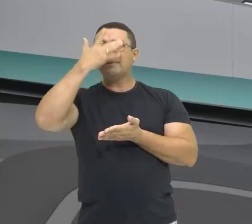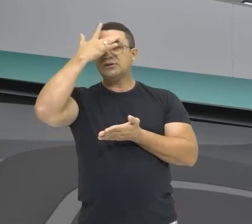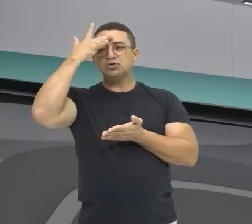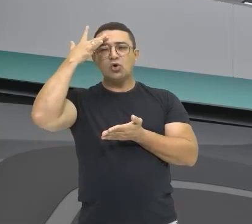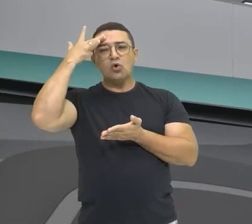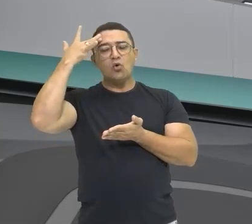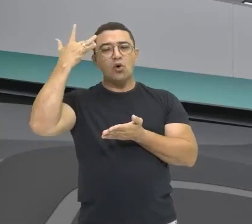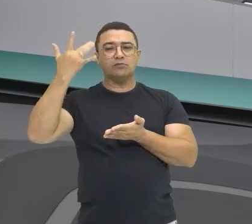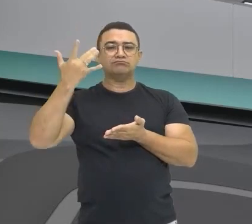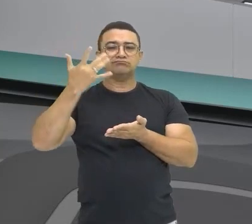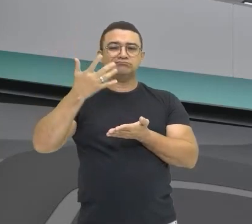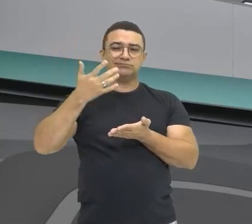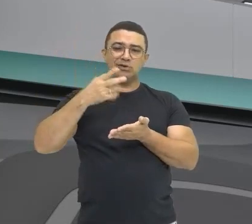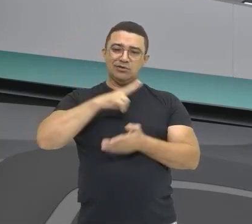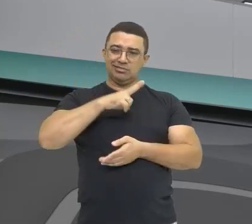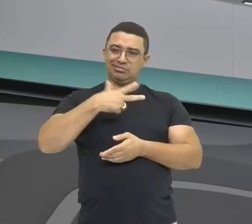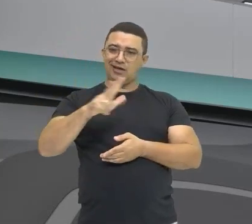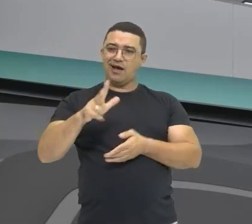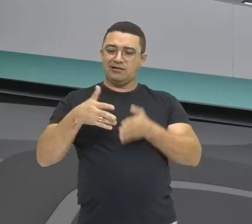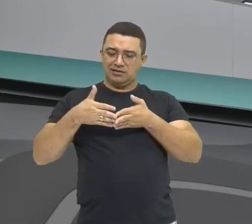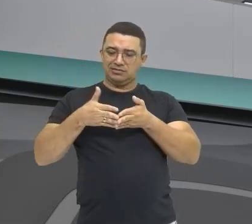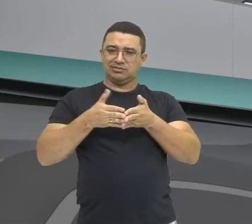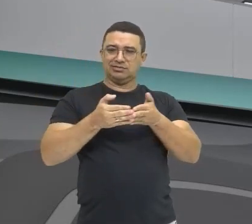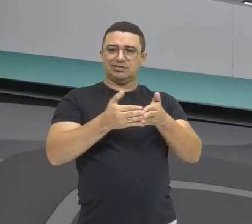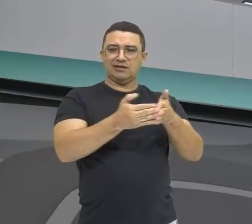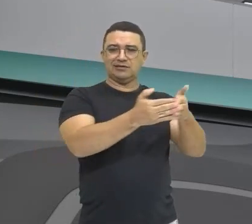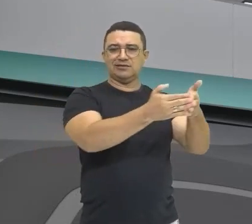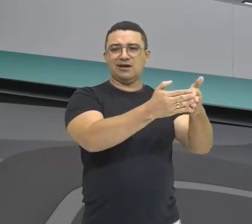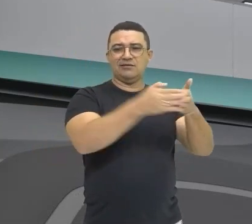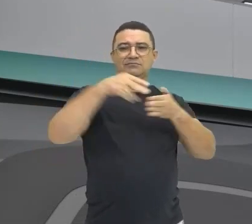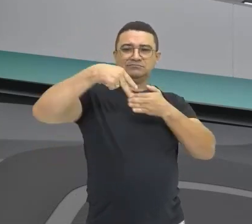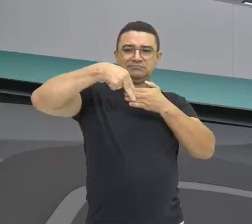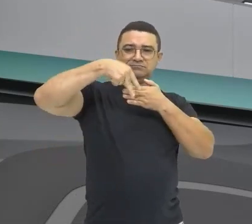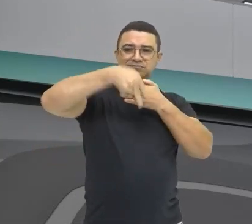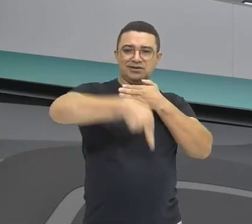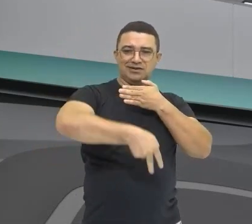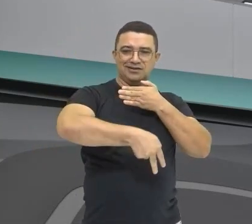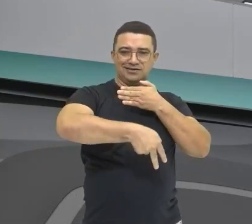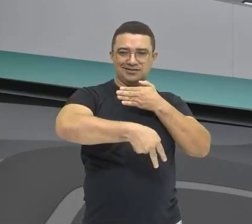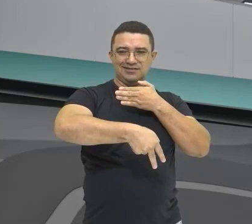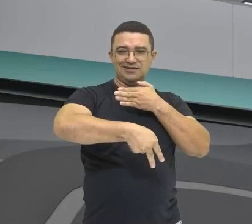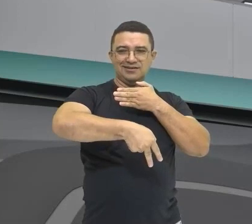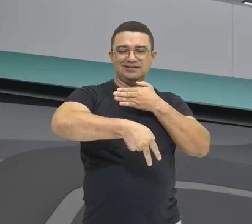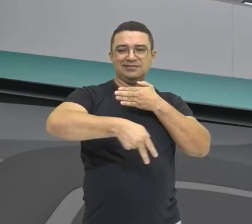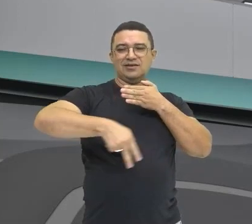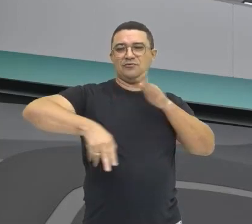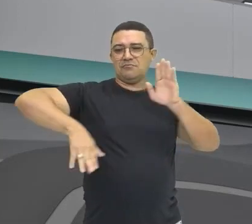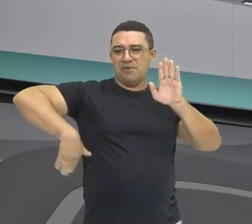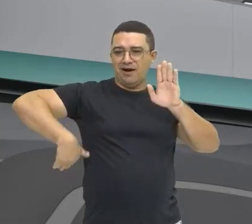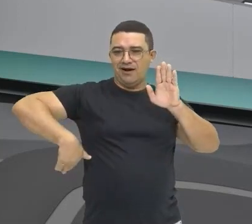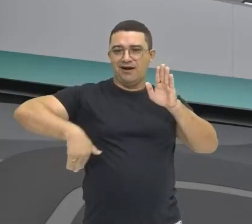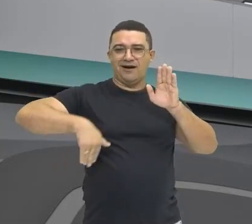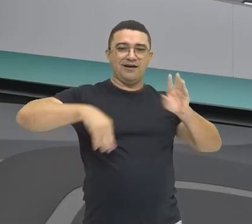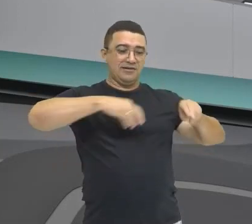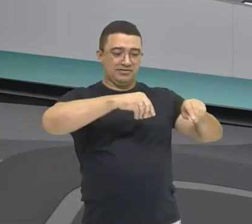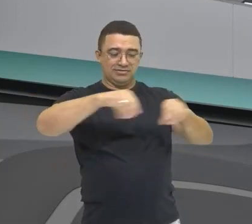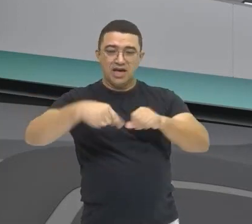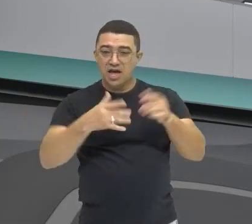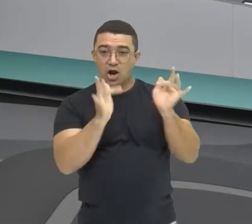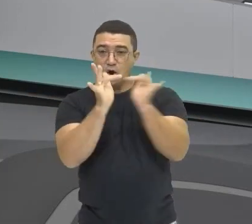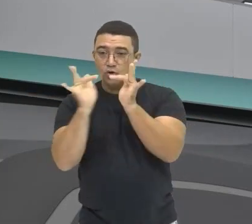Brasil, o primeiro contato com os nativos brasileiros, né, entre os nativos brasileiros e os